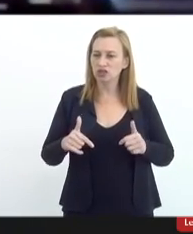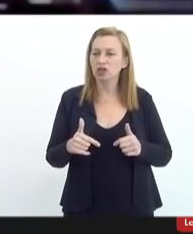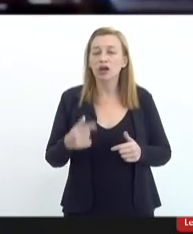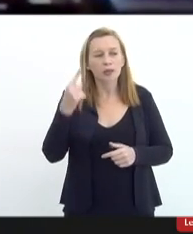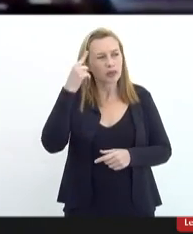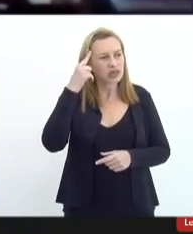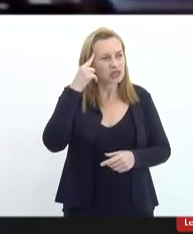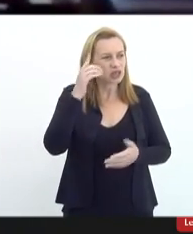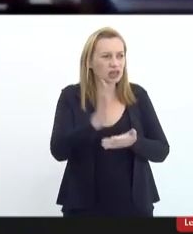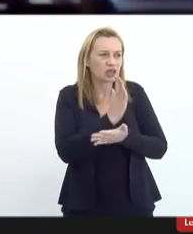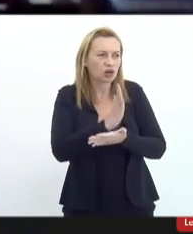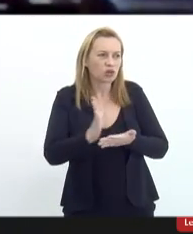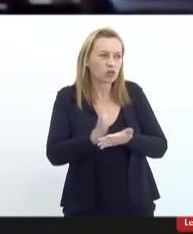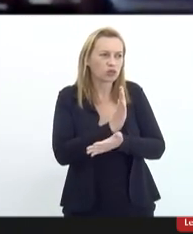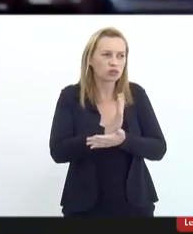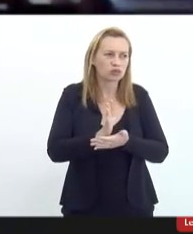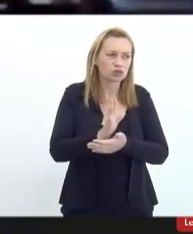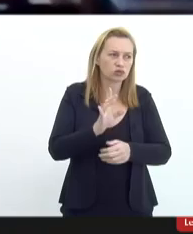que sejam